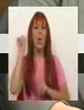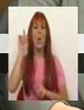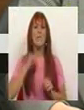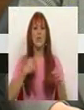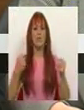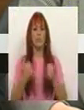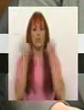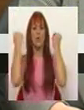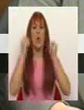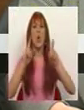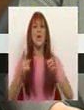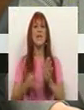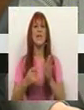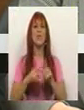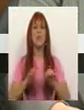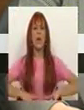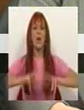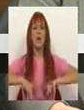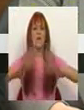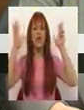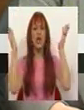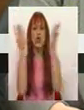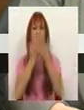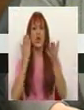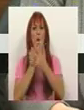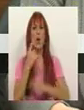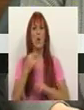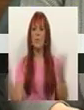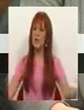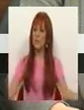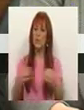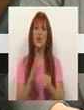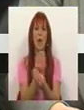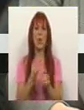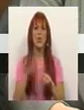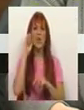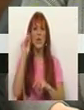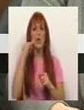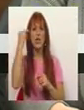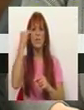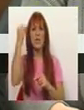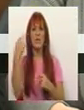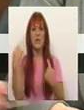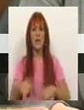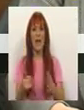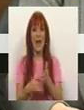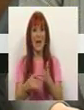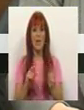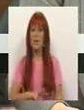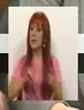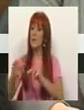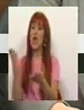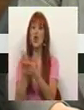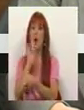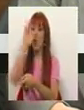principal desafio será a necessidade da evolução de uma escola que recebe alunos com necessidades educativas especiais para uma